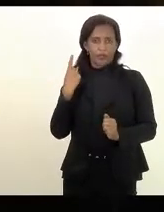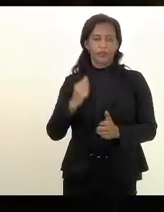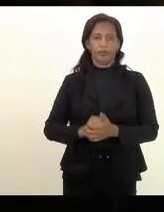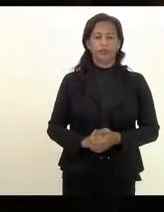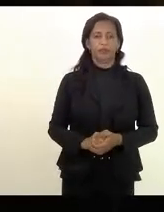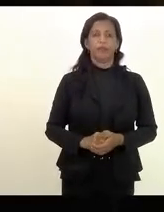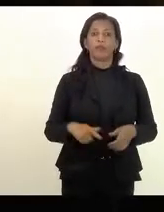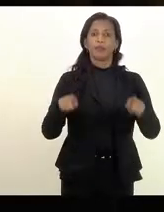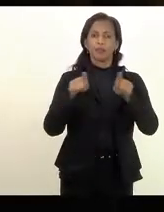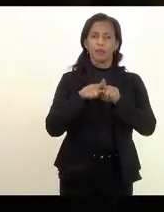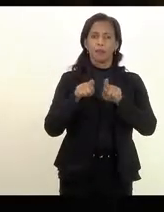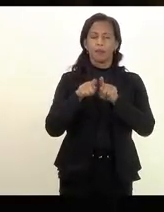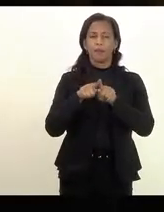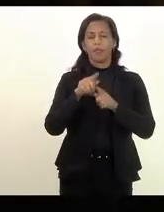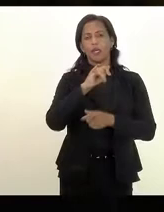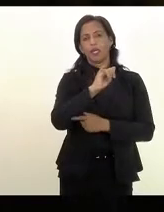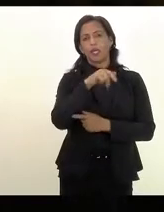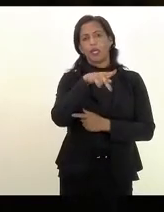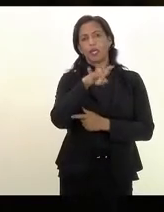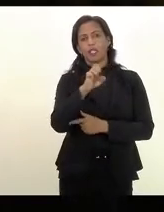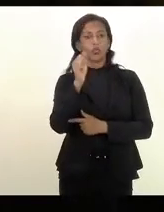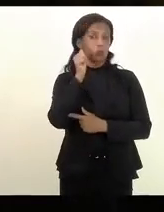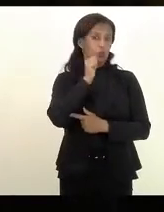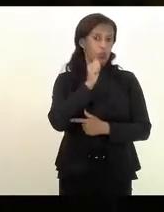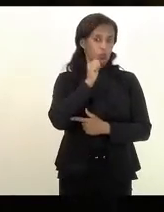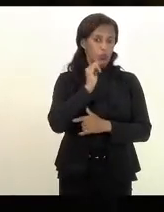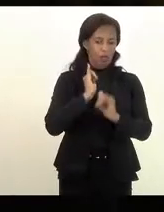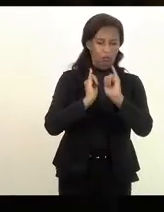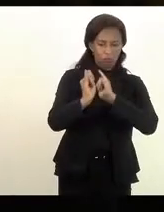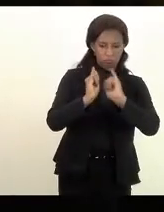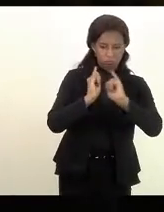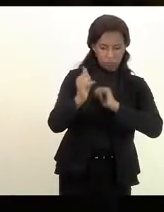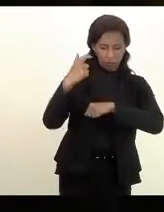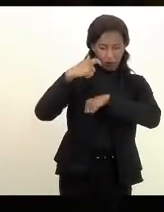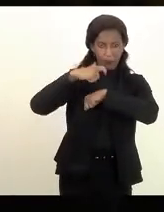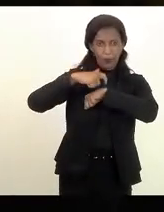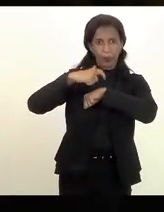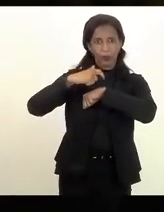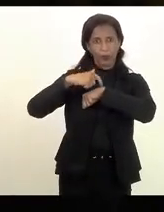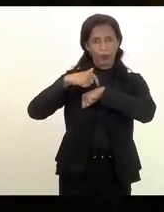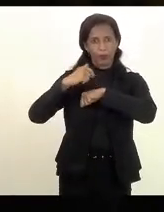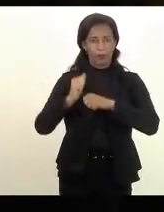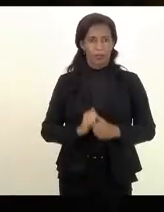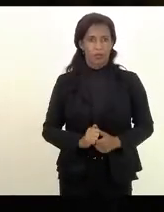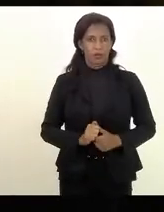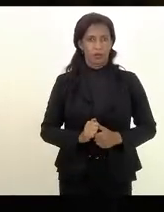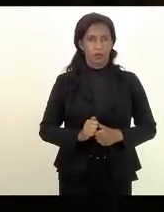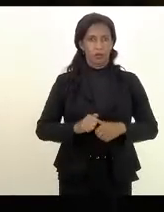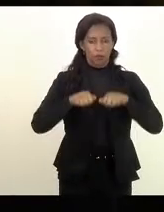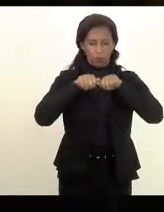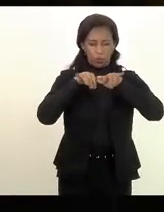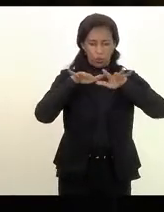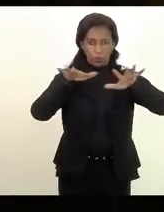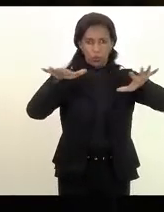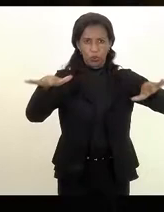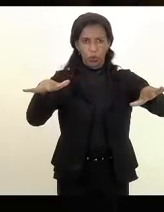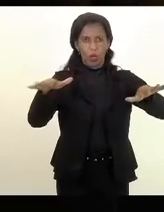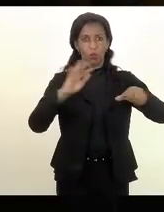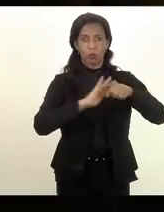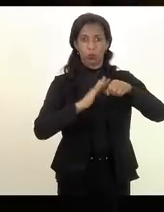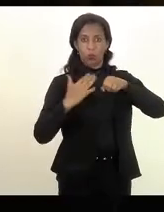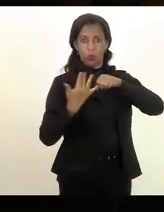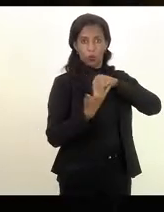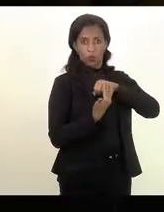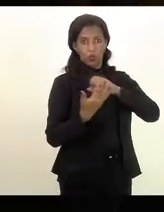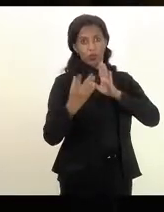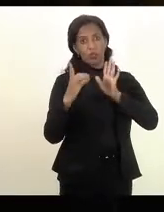do núcleo de estudo do ISP Mulher também apresenta que no momento de propagação do coronavírus desde o